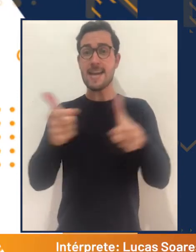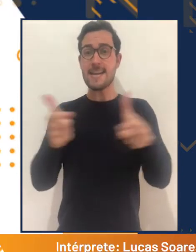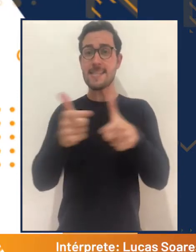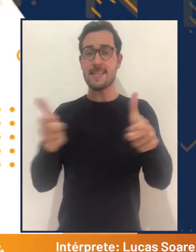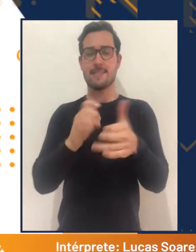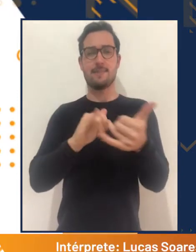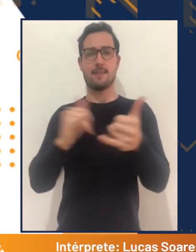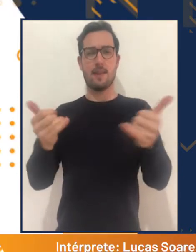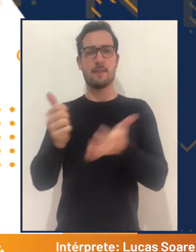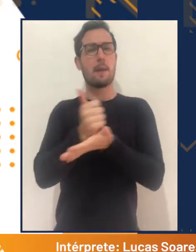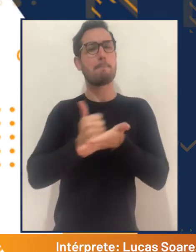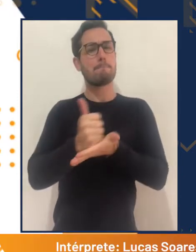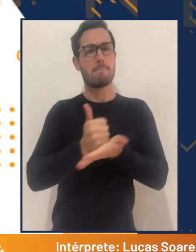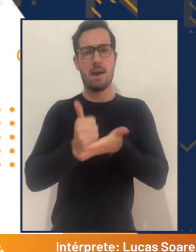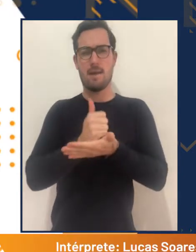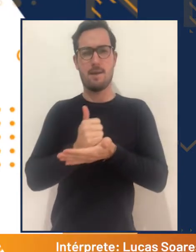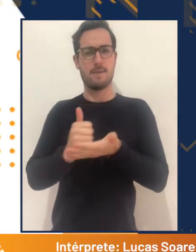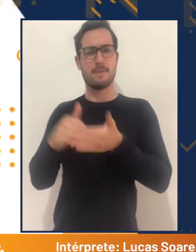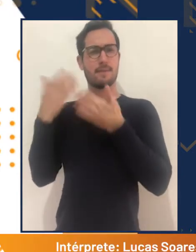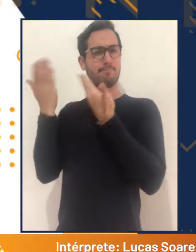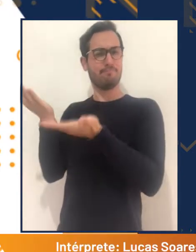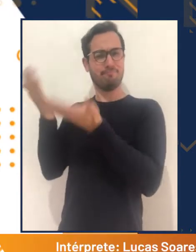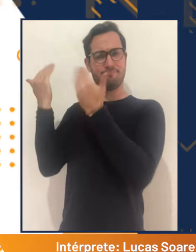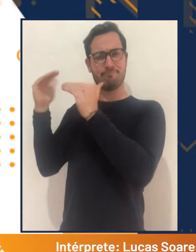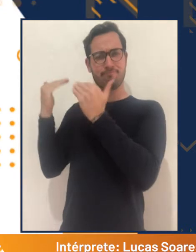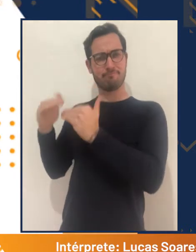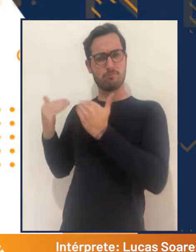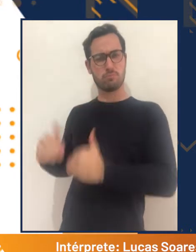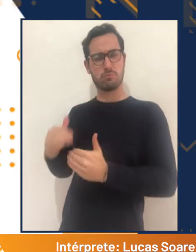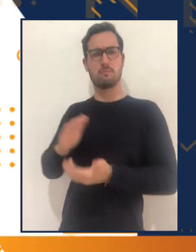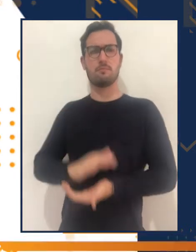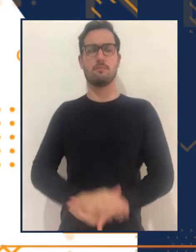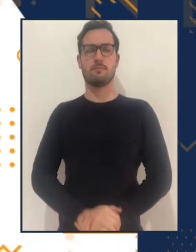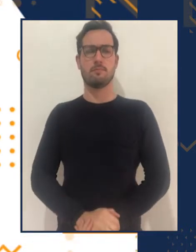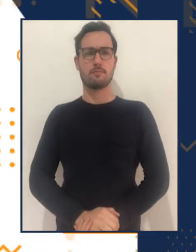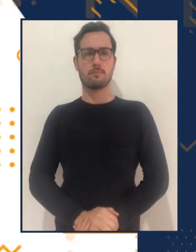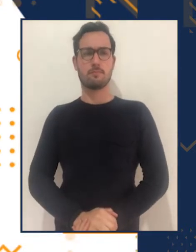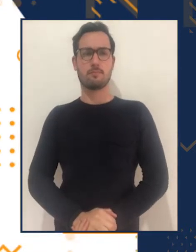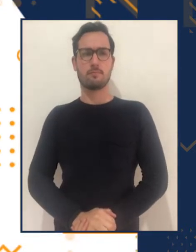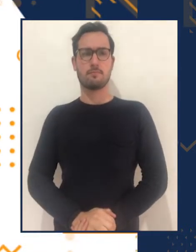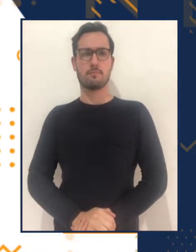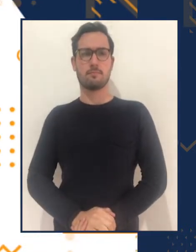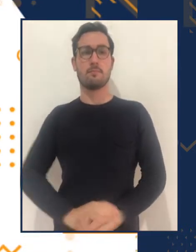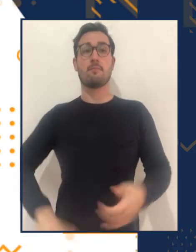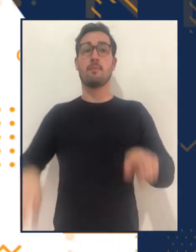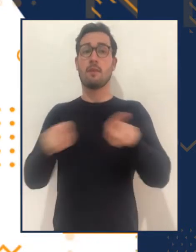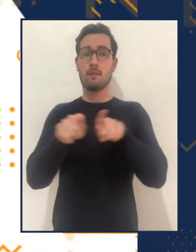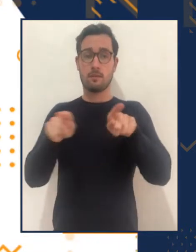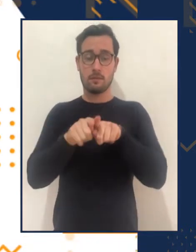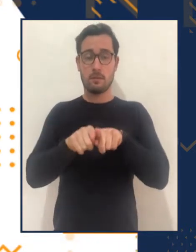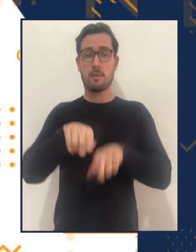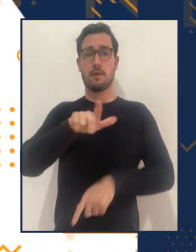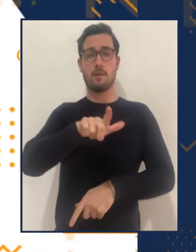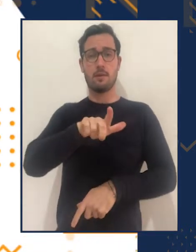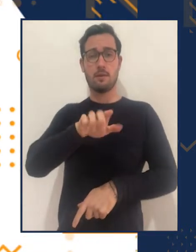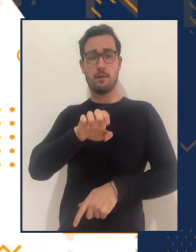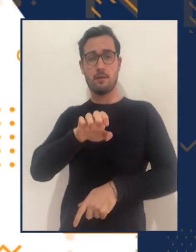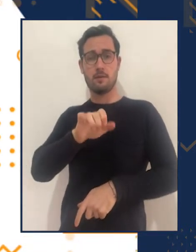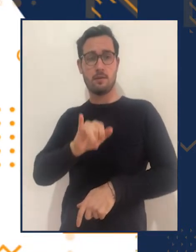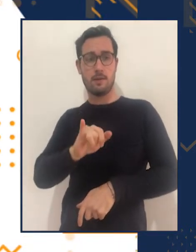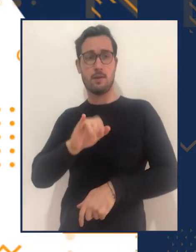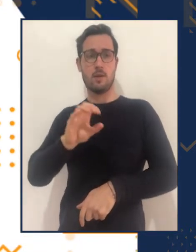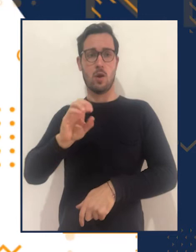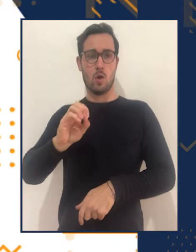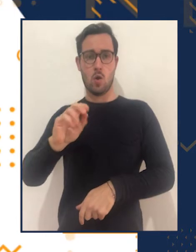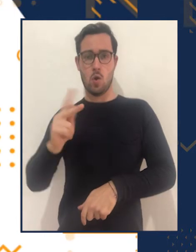as grandezas elétricas, grandezas básicas, que é a tensão, corrente, resistência, potência e energia elétrica. E também as leis de